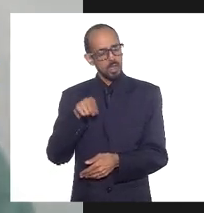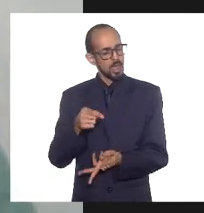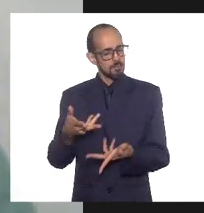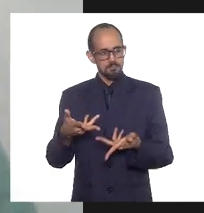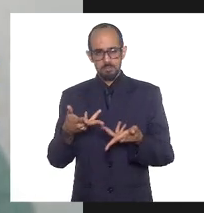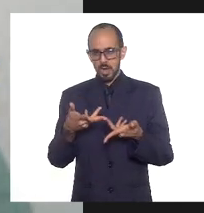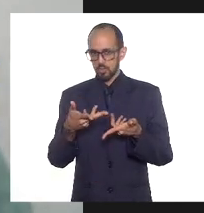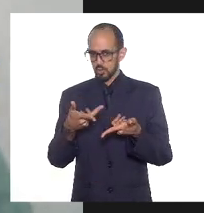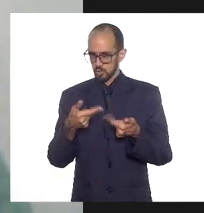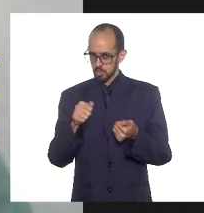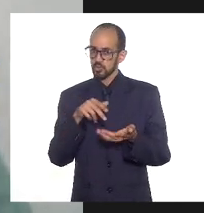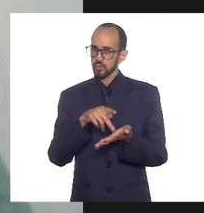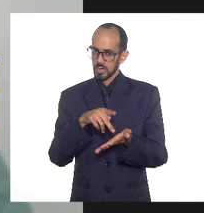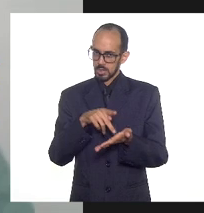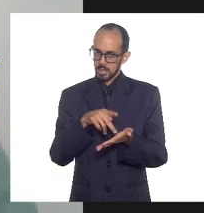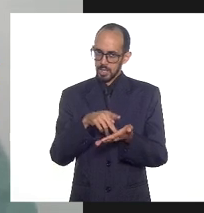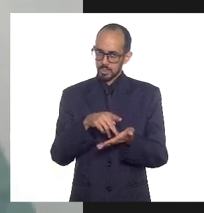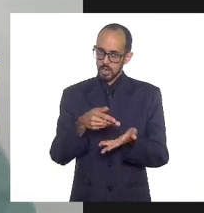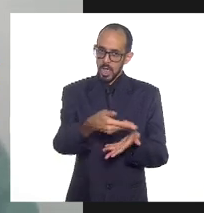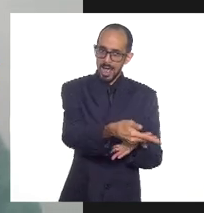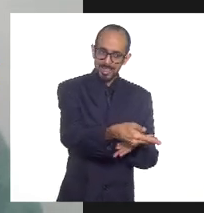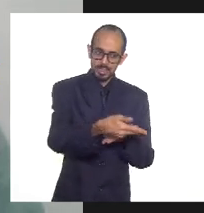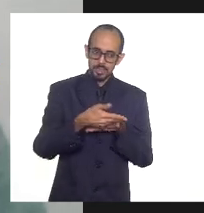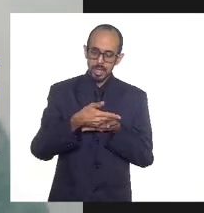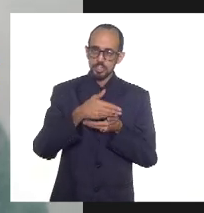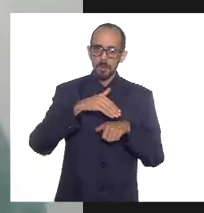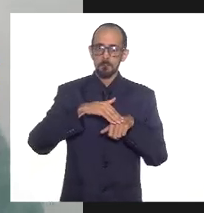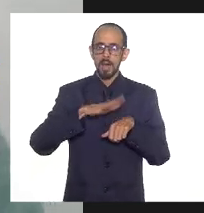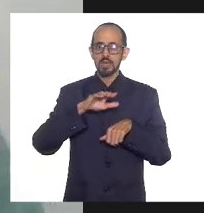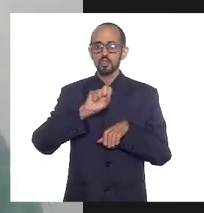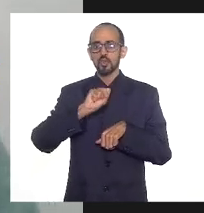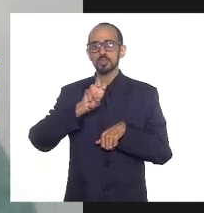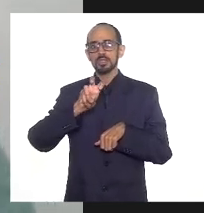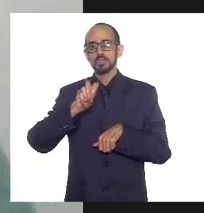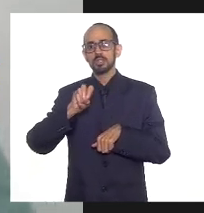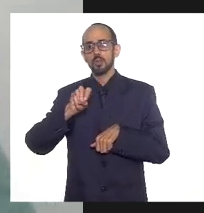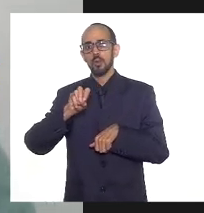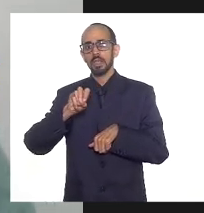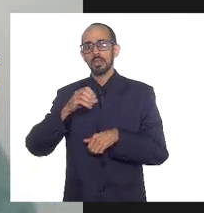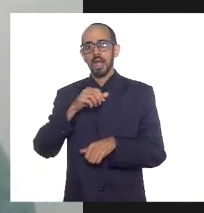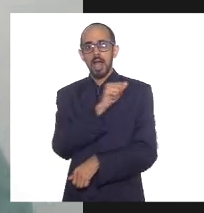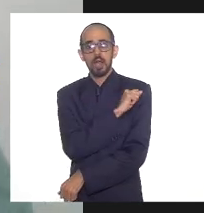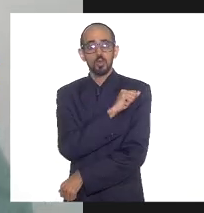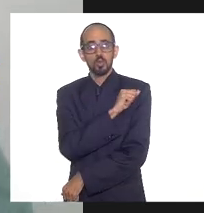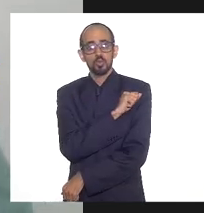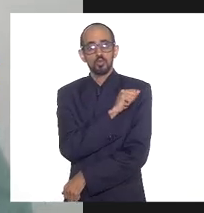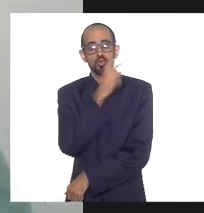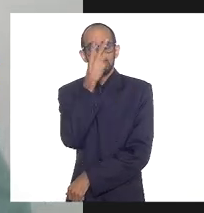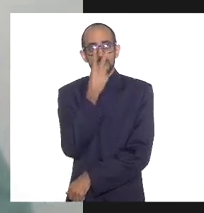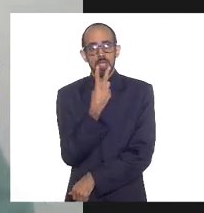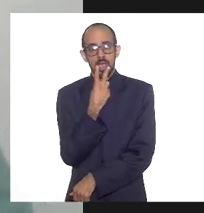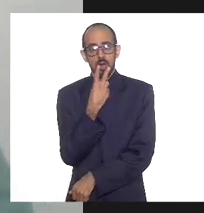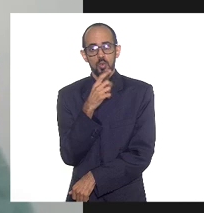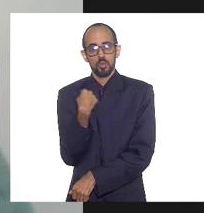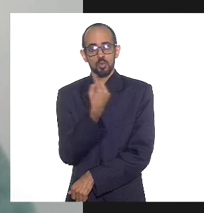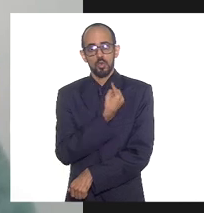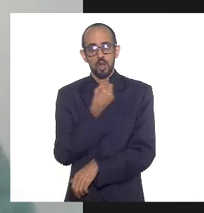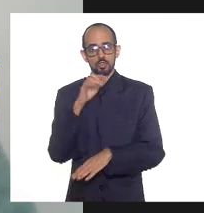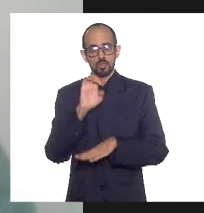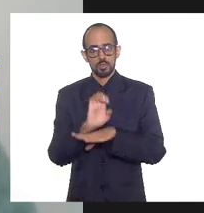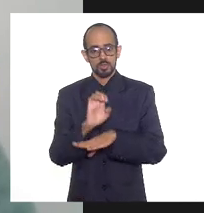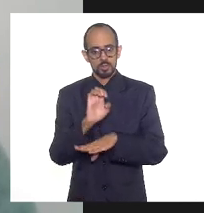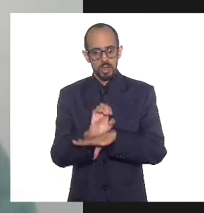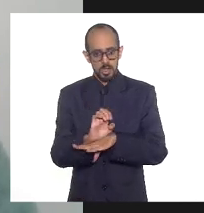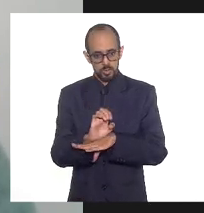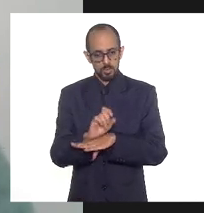extraordinária, atende a mais de 850 alunos cegos do nosso estado, tem